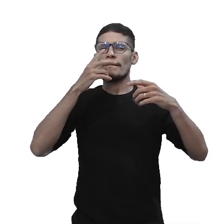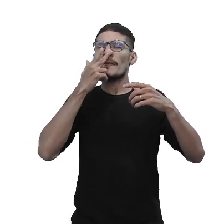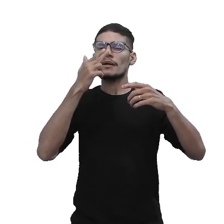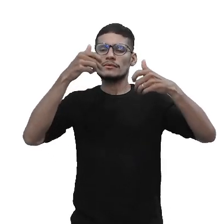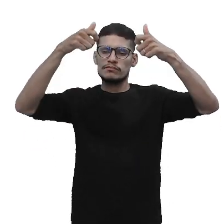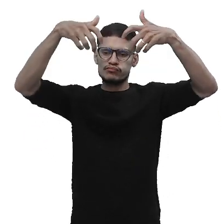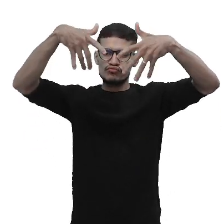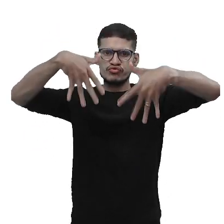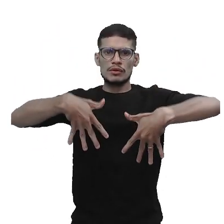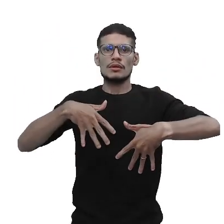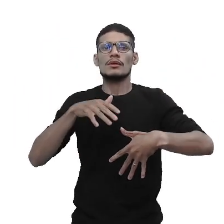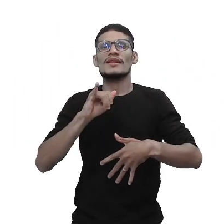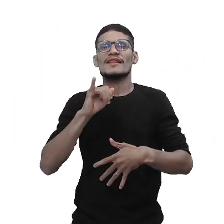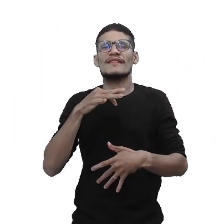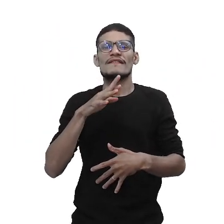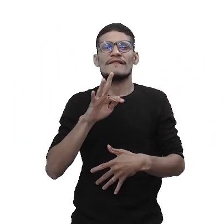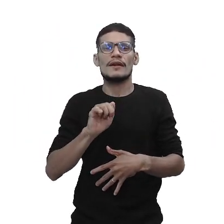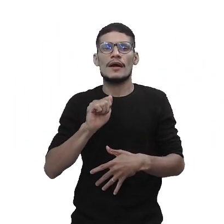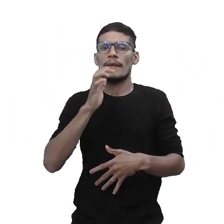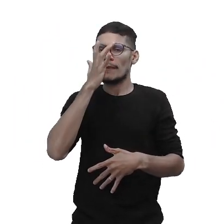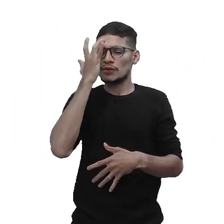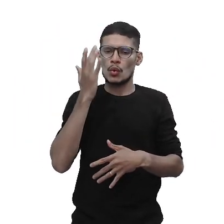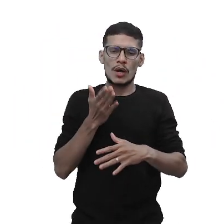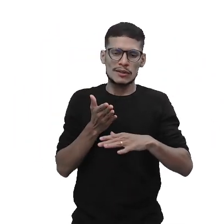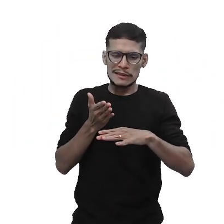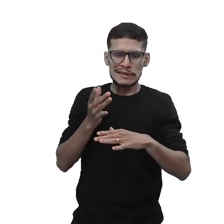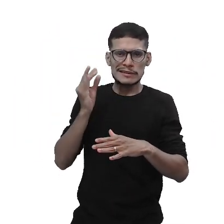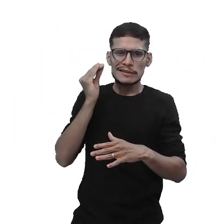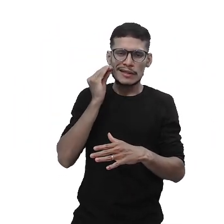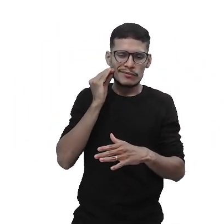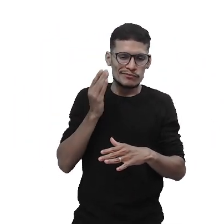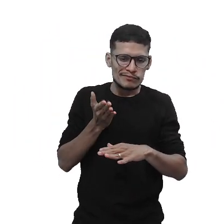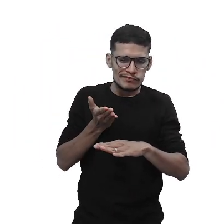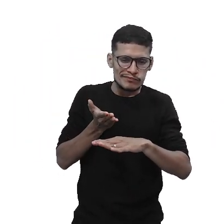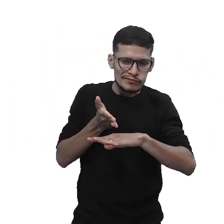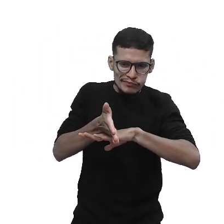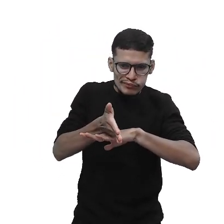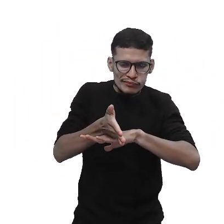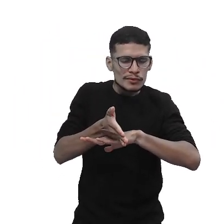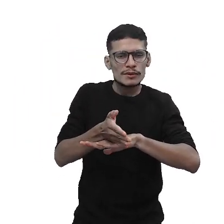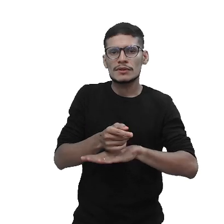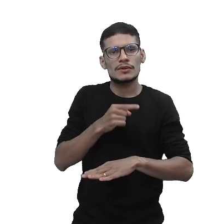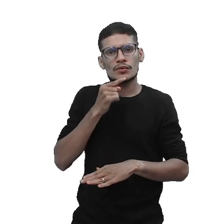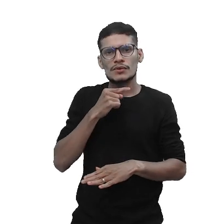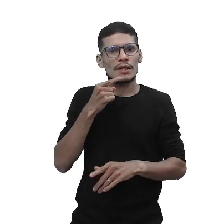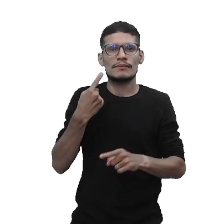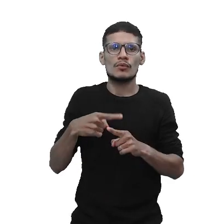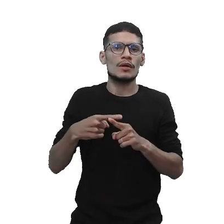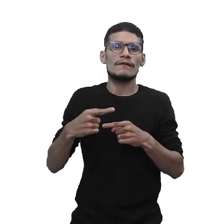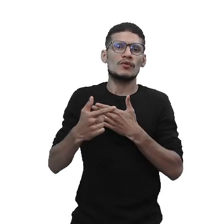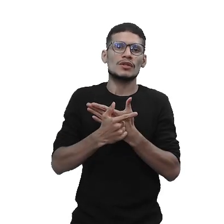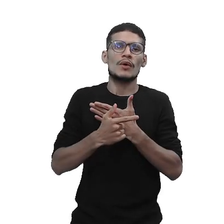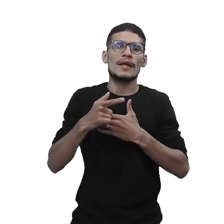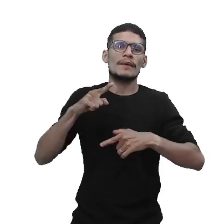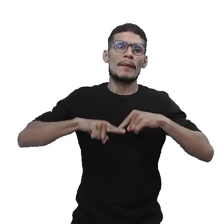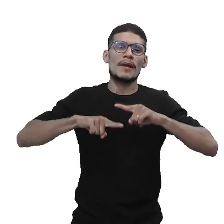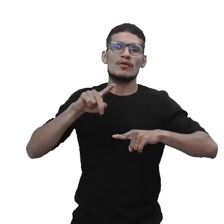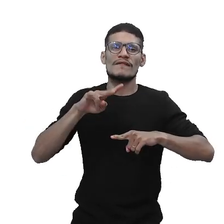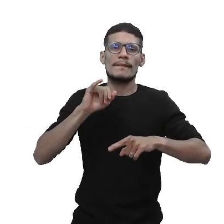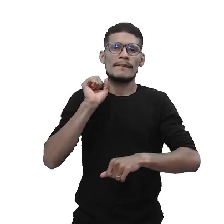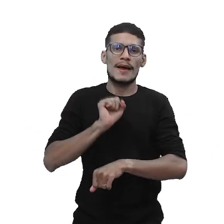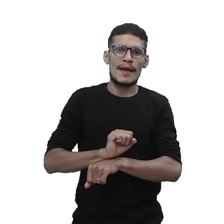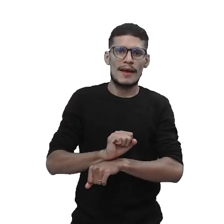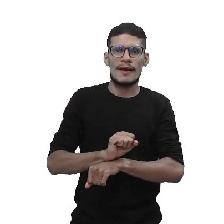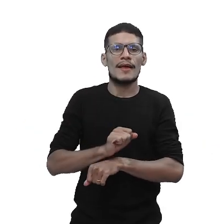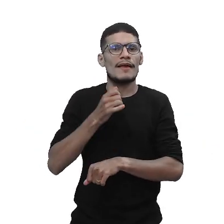a mão, ela é impedida, né, com isso de ter algum acidente, porque vai cortado, né, a função do equipamento e ele para, evitando assim,